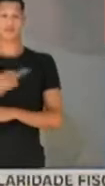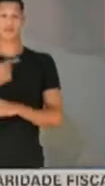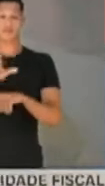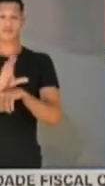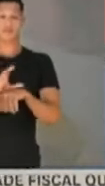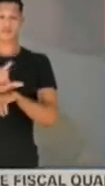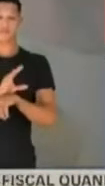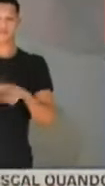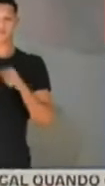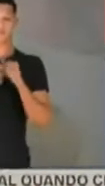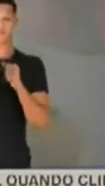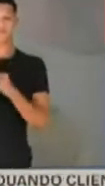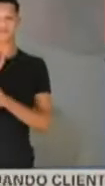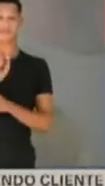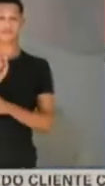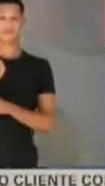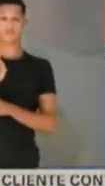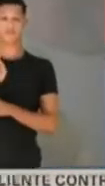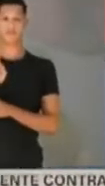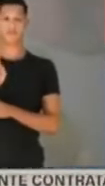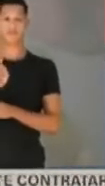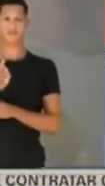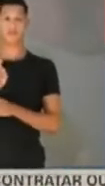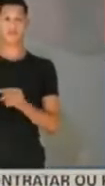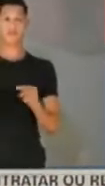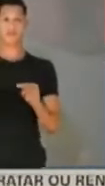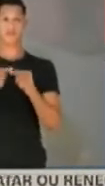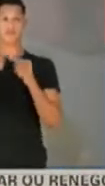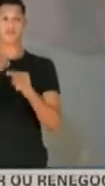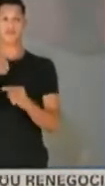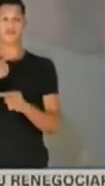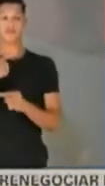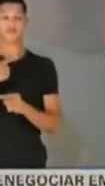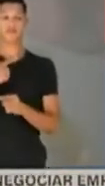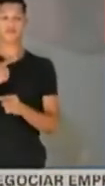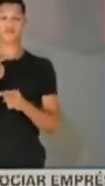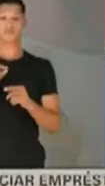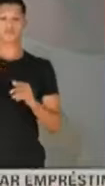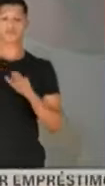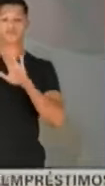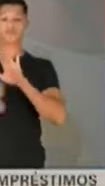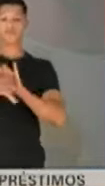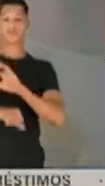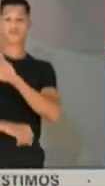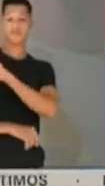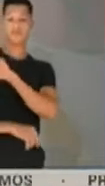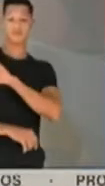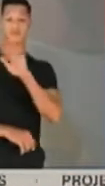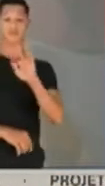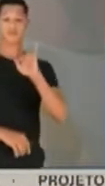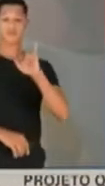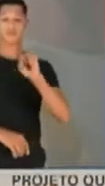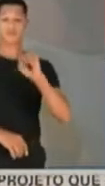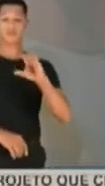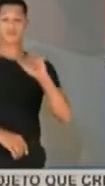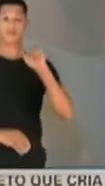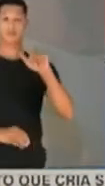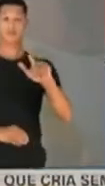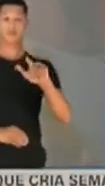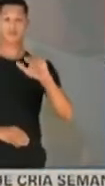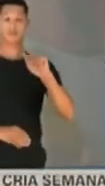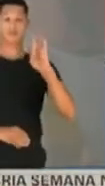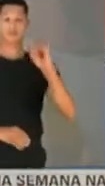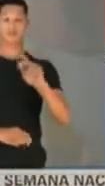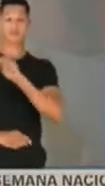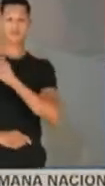artigo 85, combinado com os incisos do segundo, estabelece que são crimes de responsabilidade os atos do presidente da